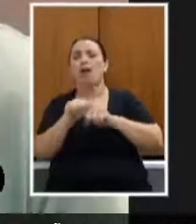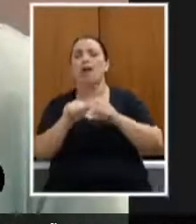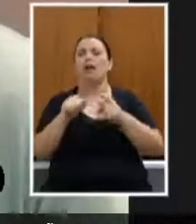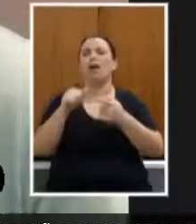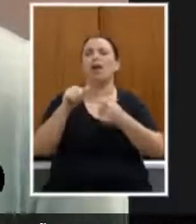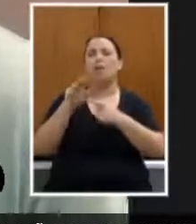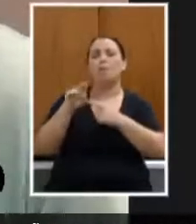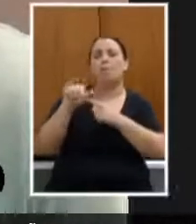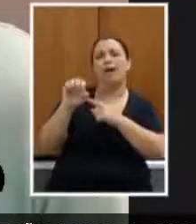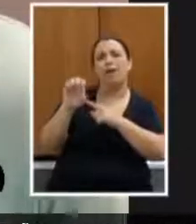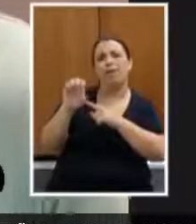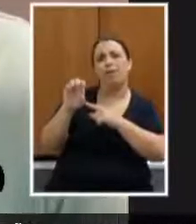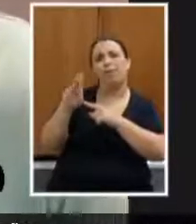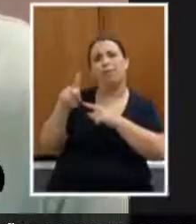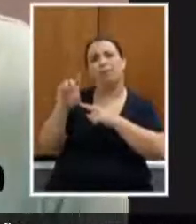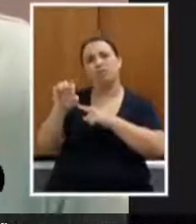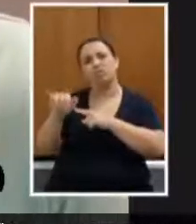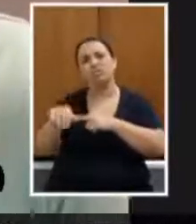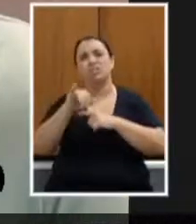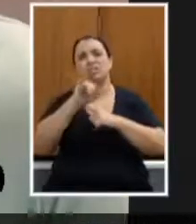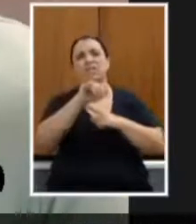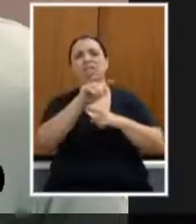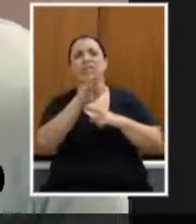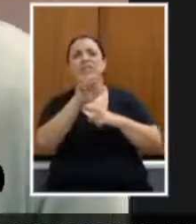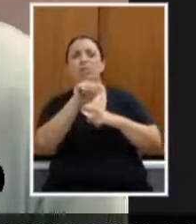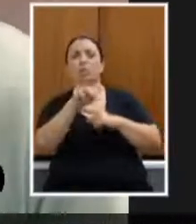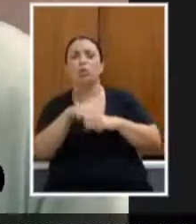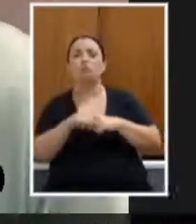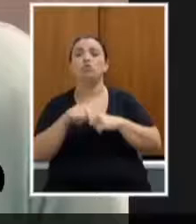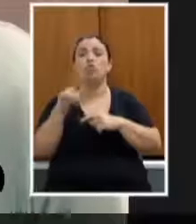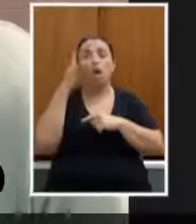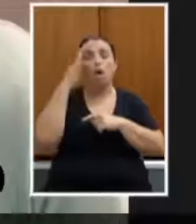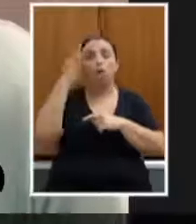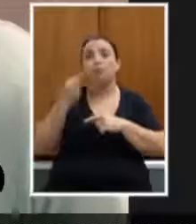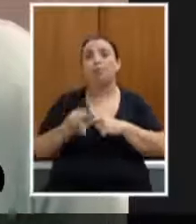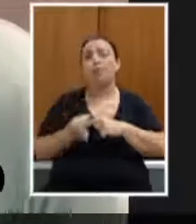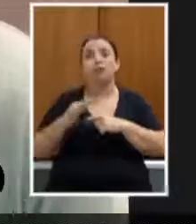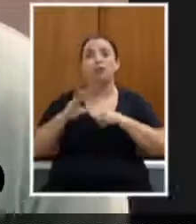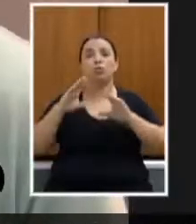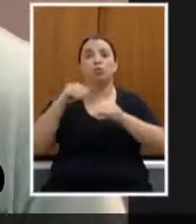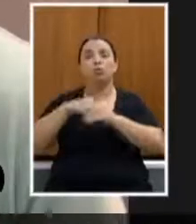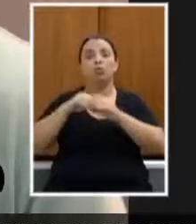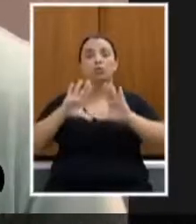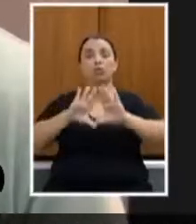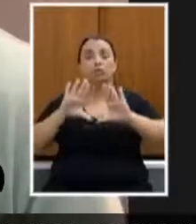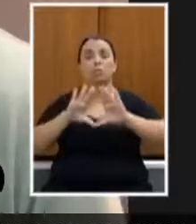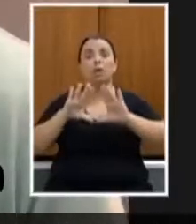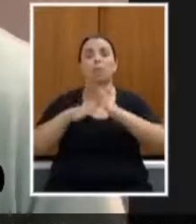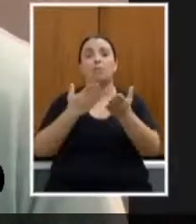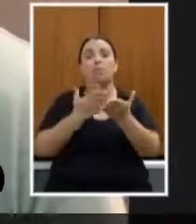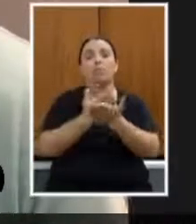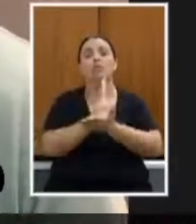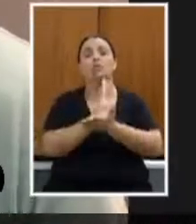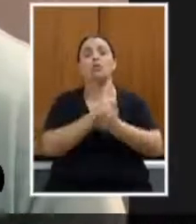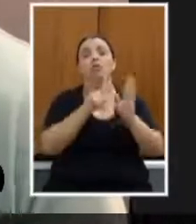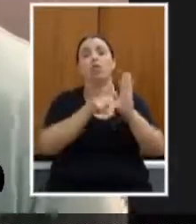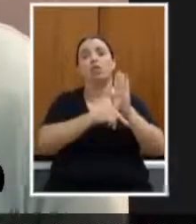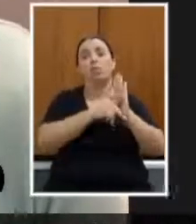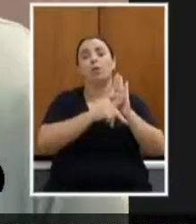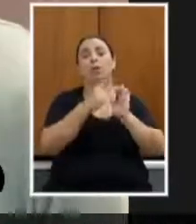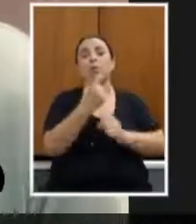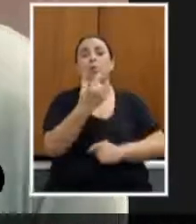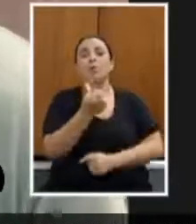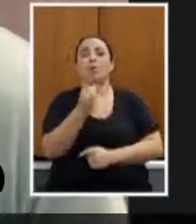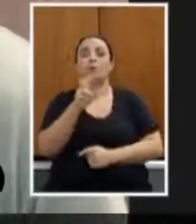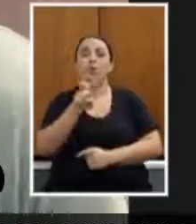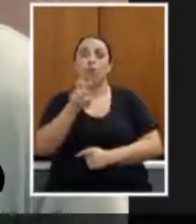Itamonte, o entendimento criado na Casa para aprovação do PL 1658, que altera a área, os limites